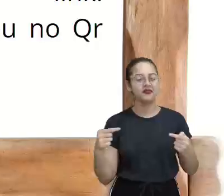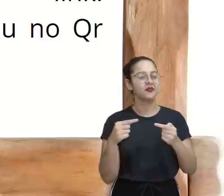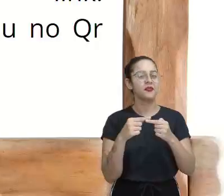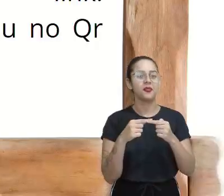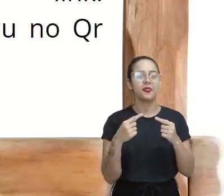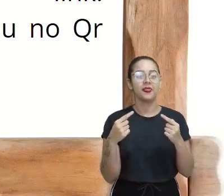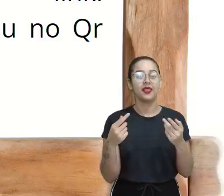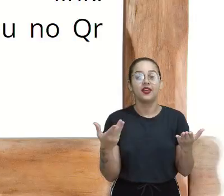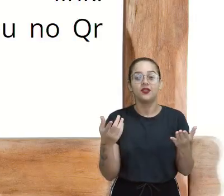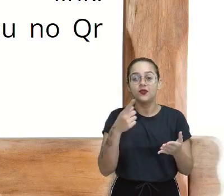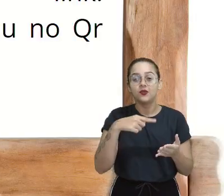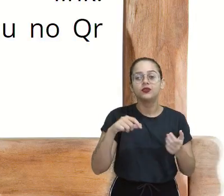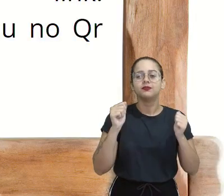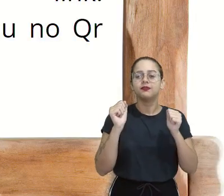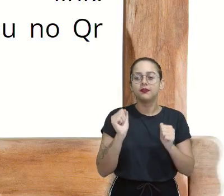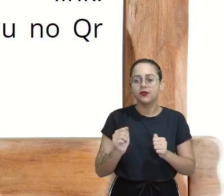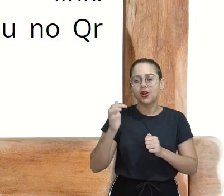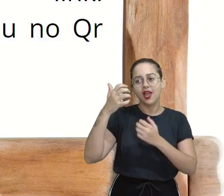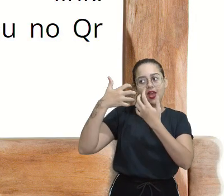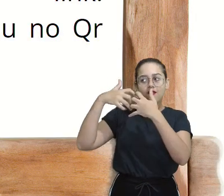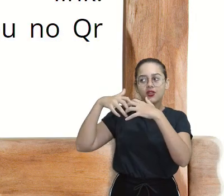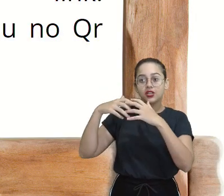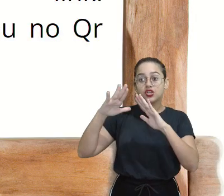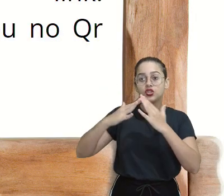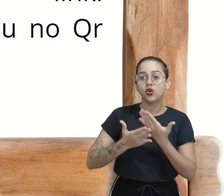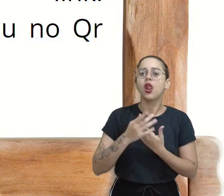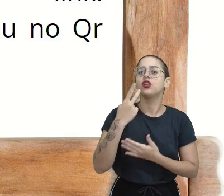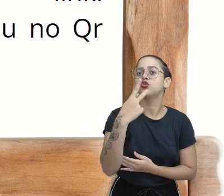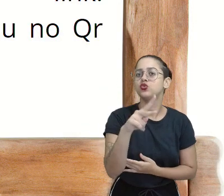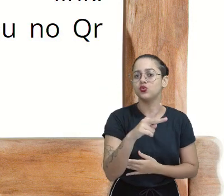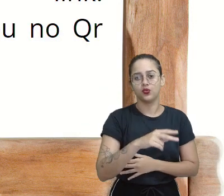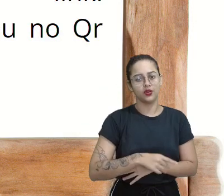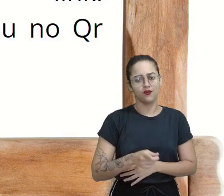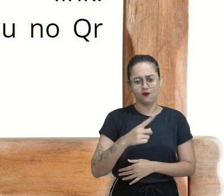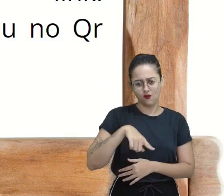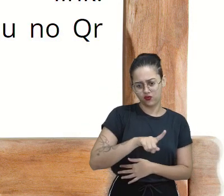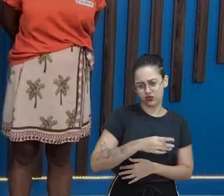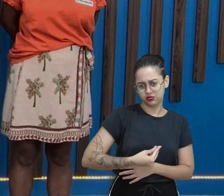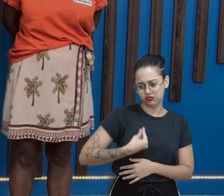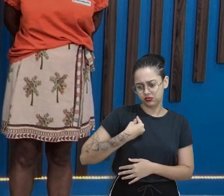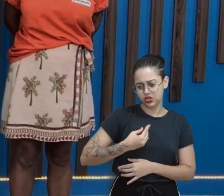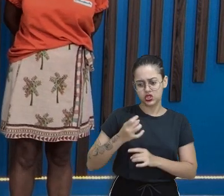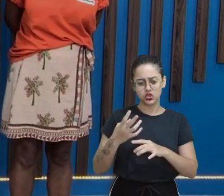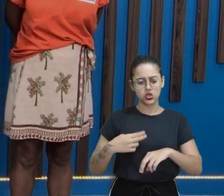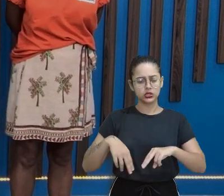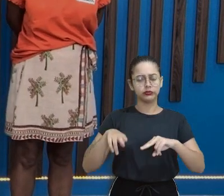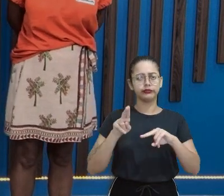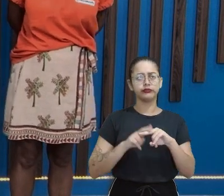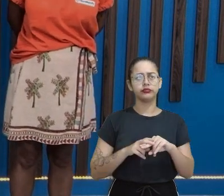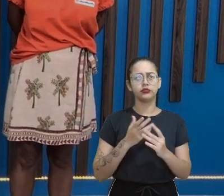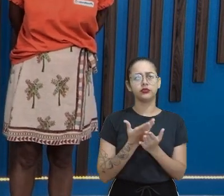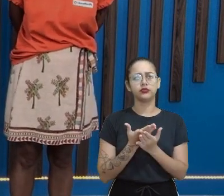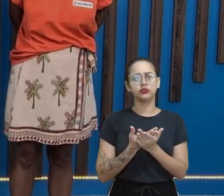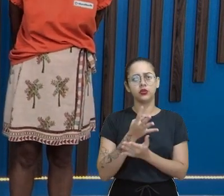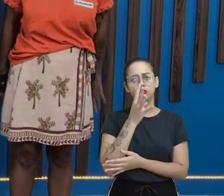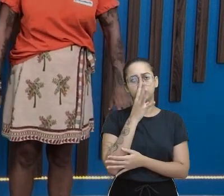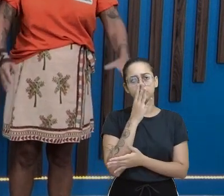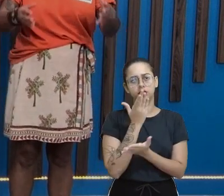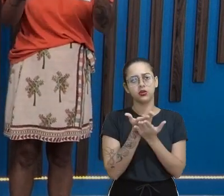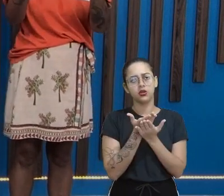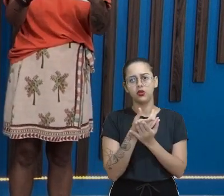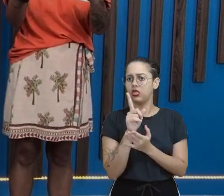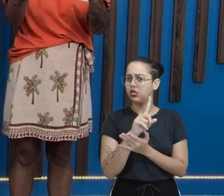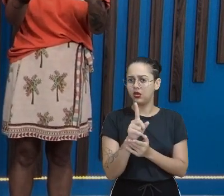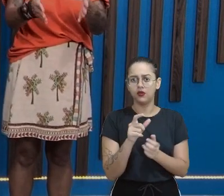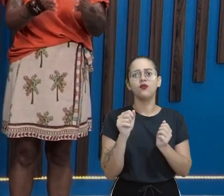até você parar pra refletir que a escola, ela é sua. Você não está lá como assim, somente sentado, estudando, assistindo aula. Você